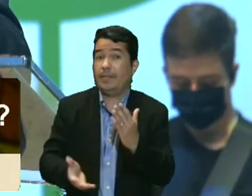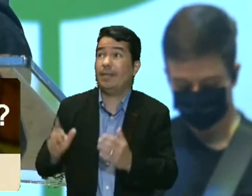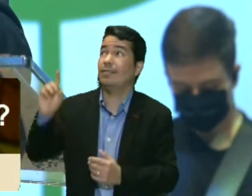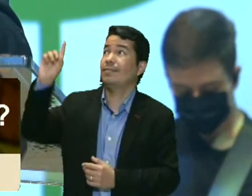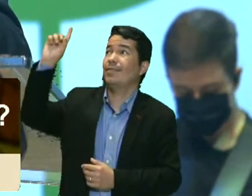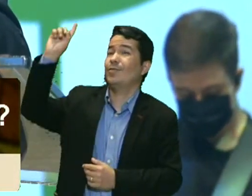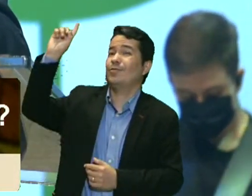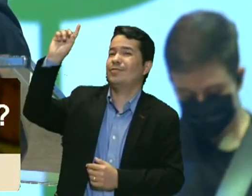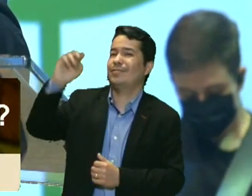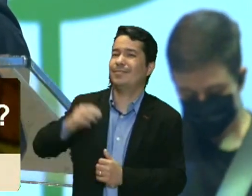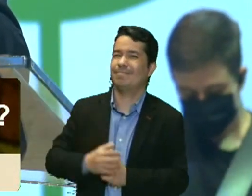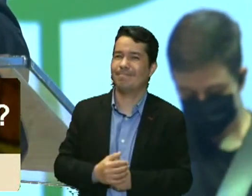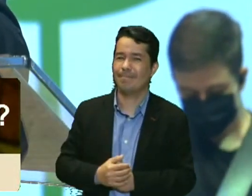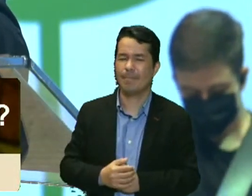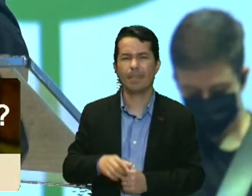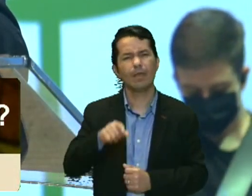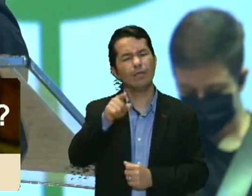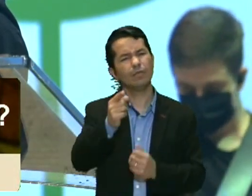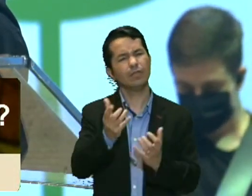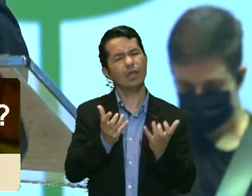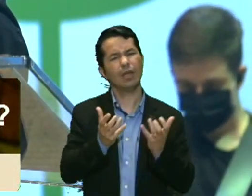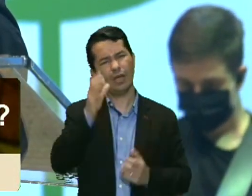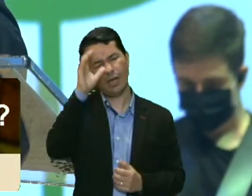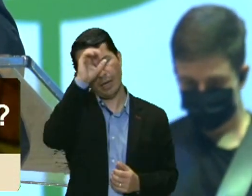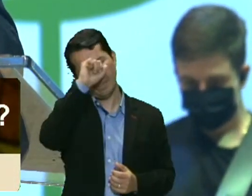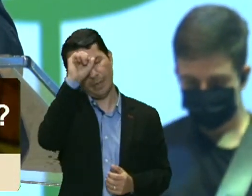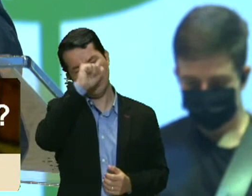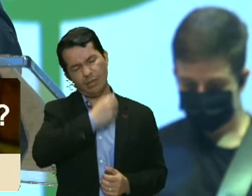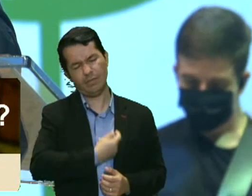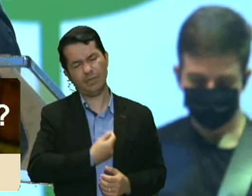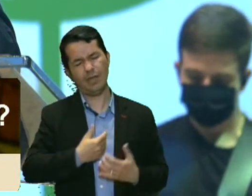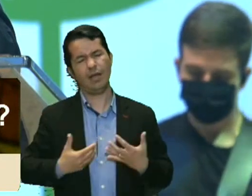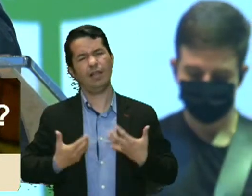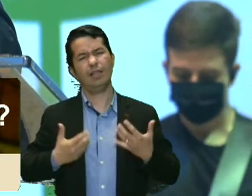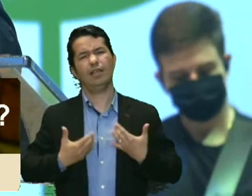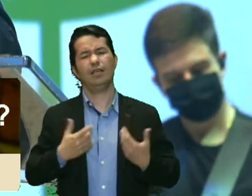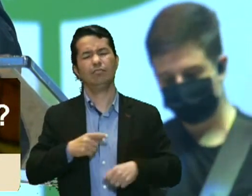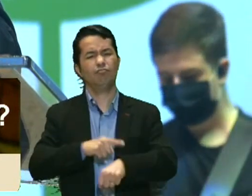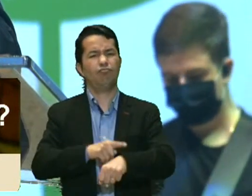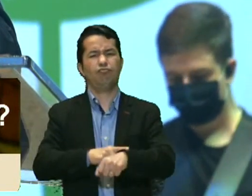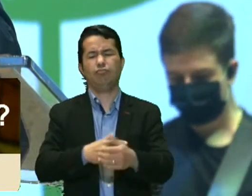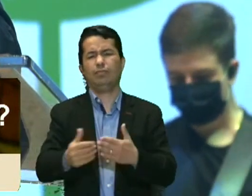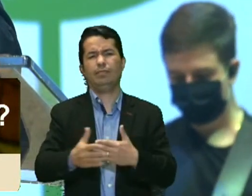Eu quero aprender a viver contente em toda e qualquer situação na minha vida.